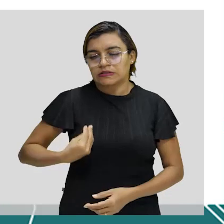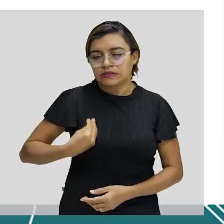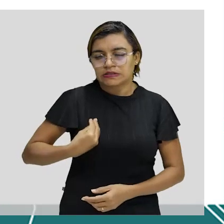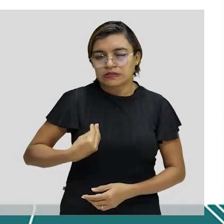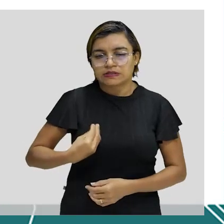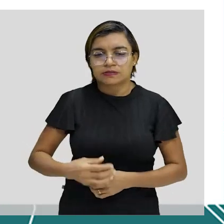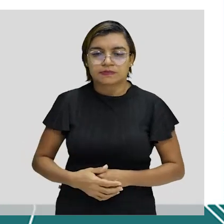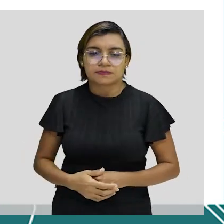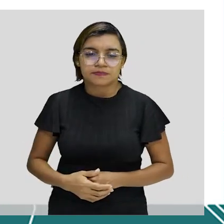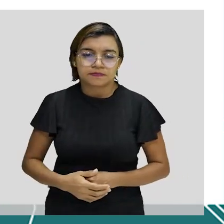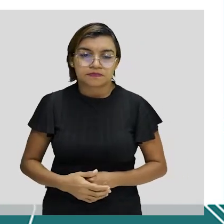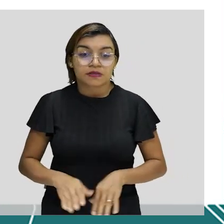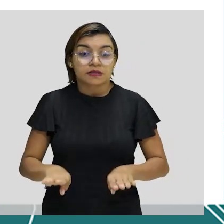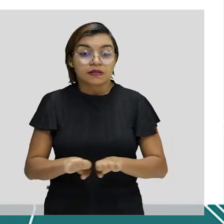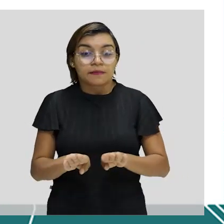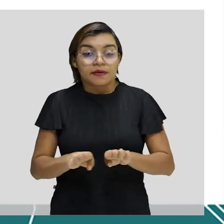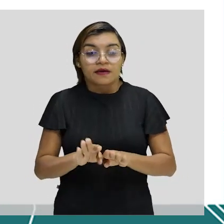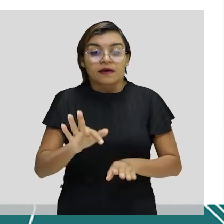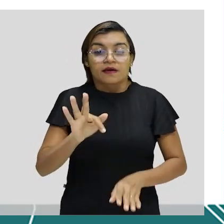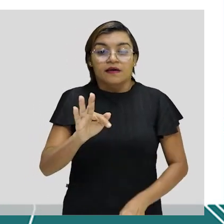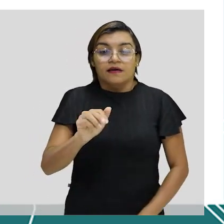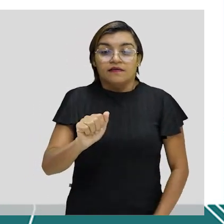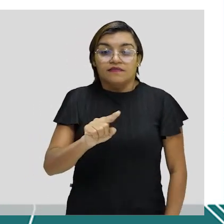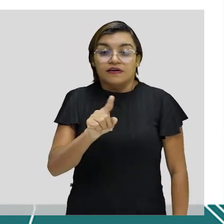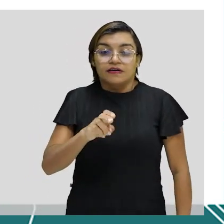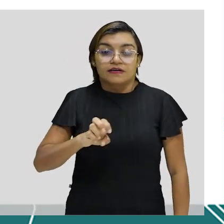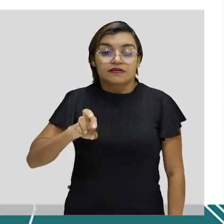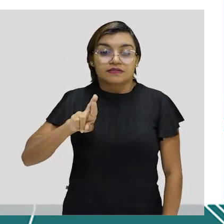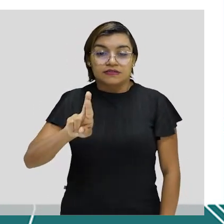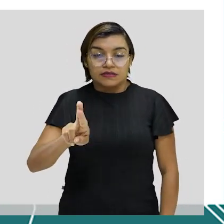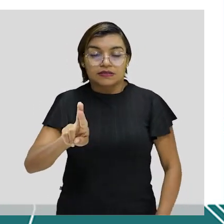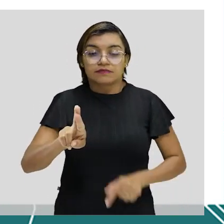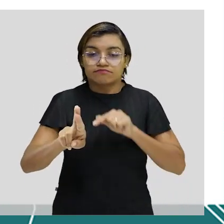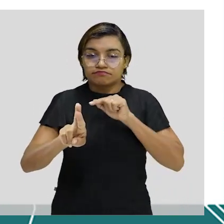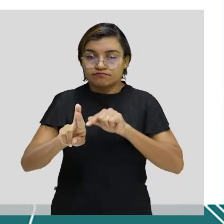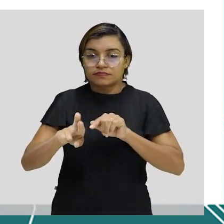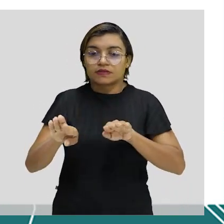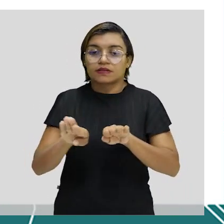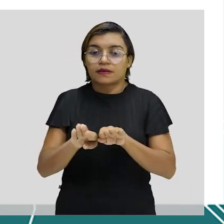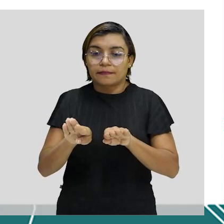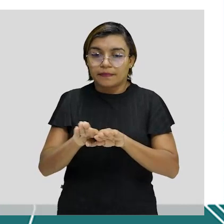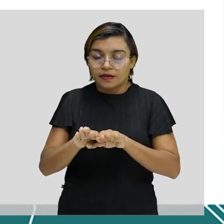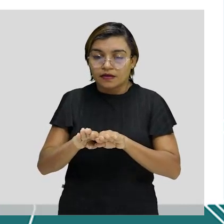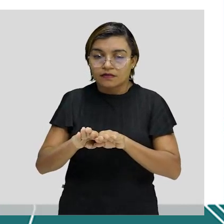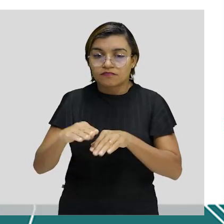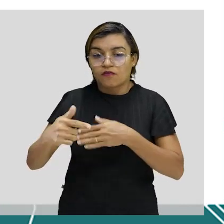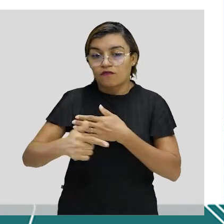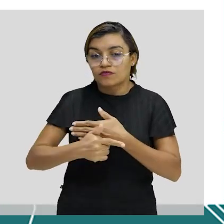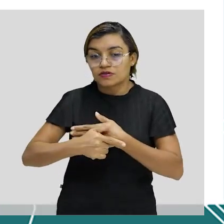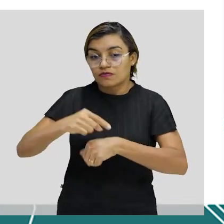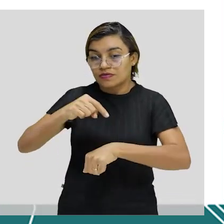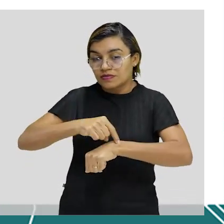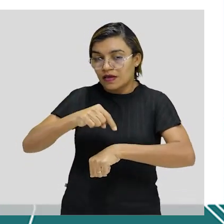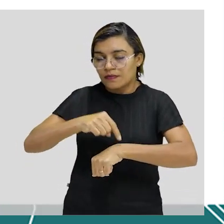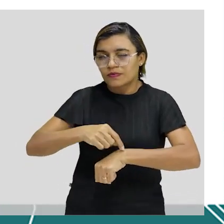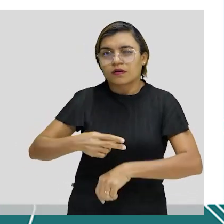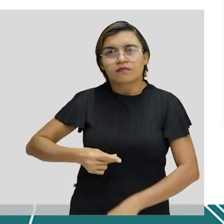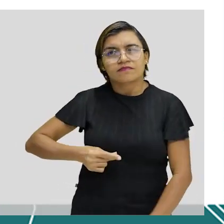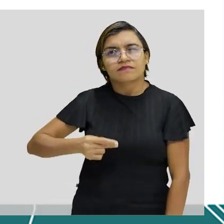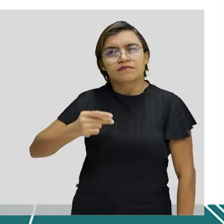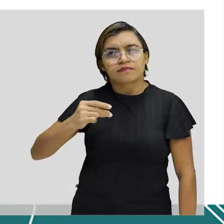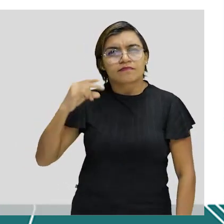verbo fazer também é impessoal quando ele é empregado na função de tempo. Faz tempo que eu